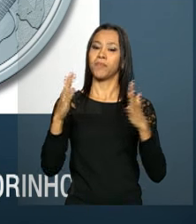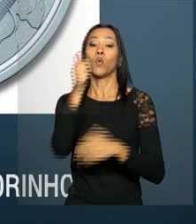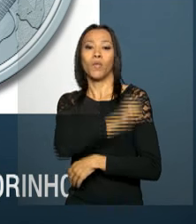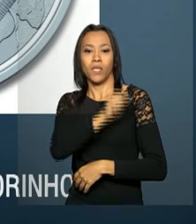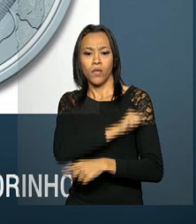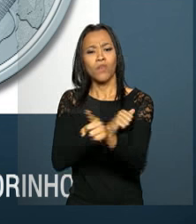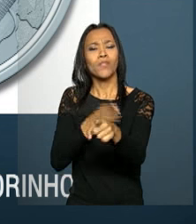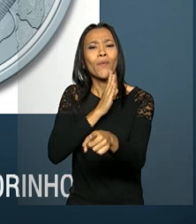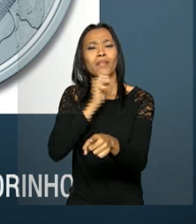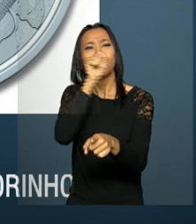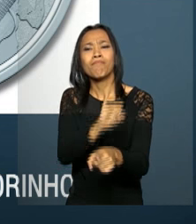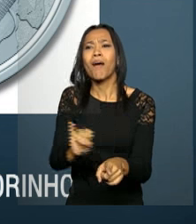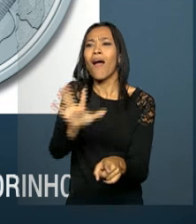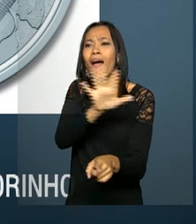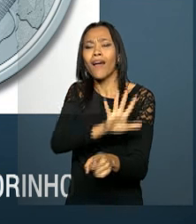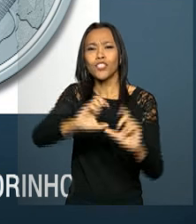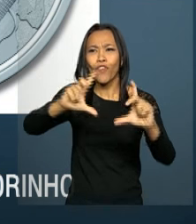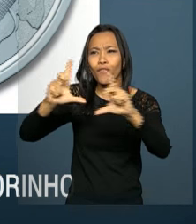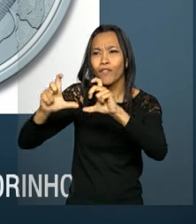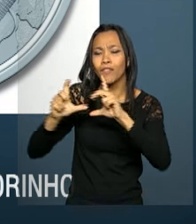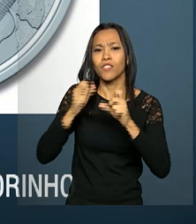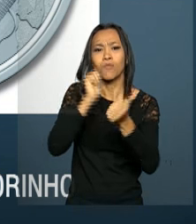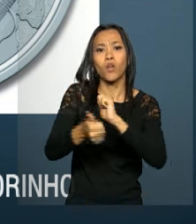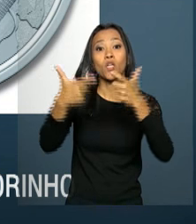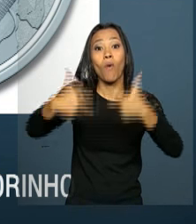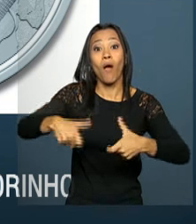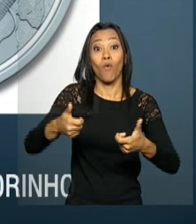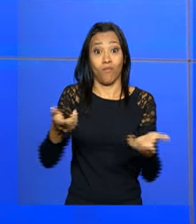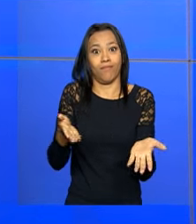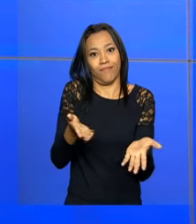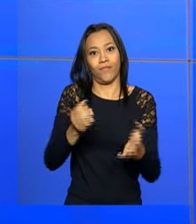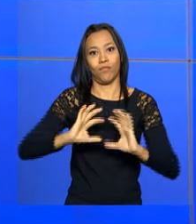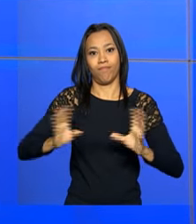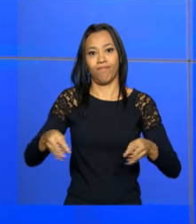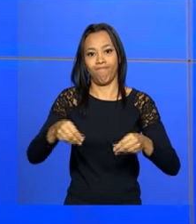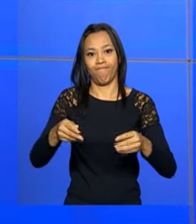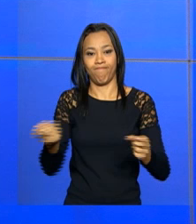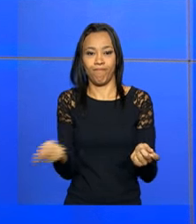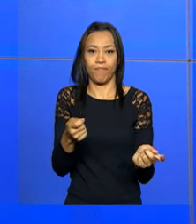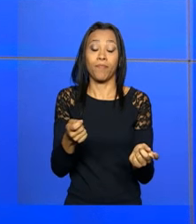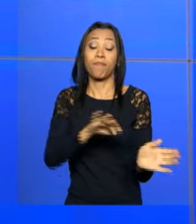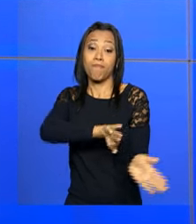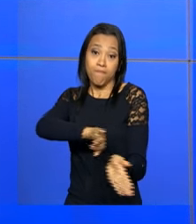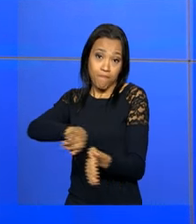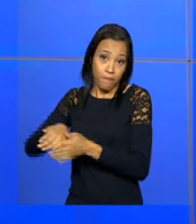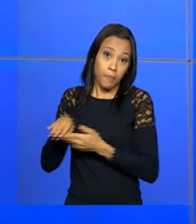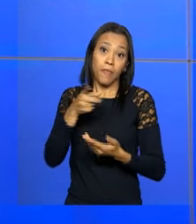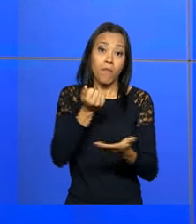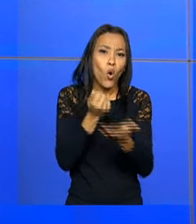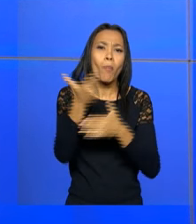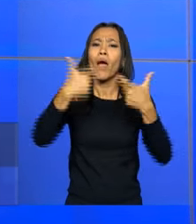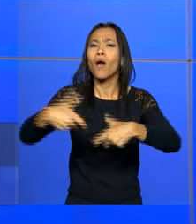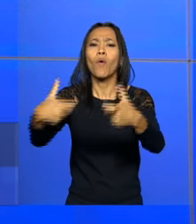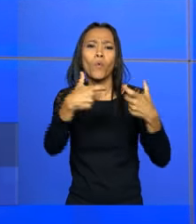paisagens conhecidas onde o carioca pratica esportes como vôlei de praia. Para comprar e saber os locais de venda